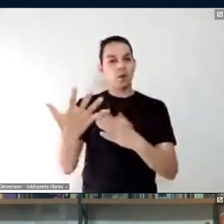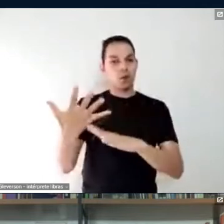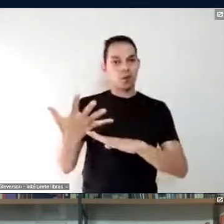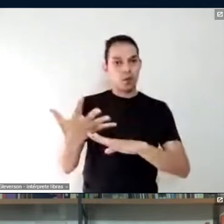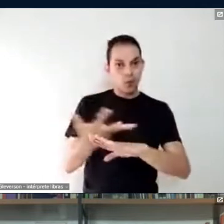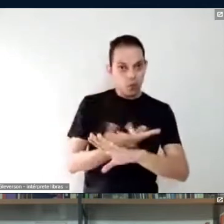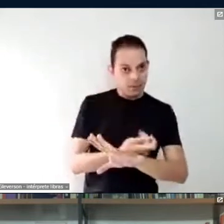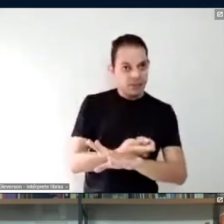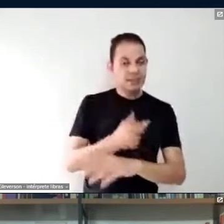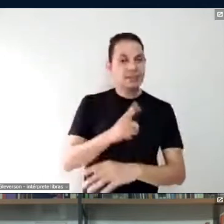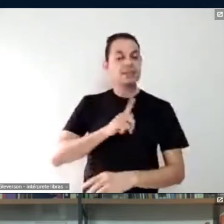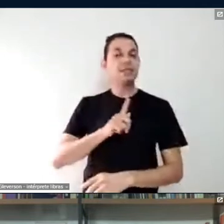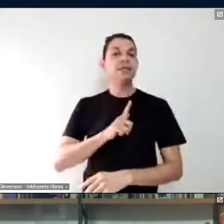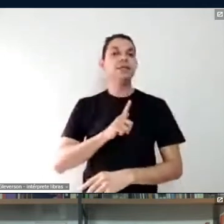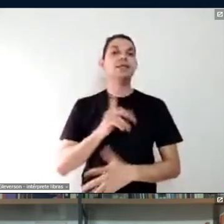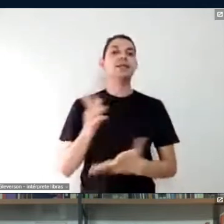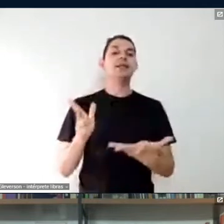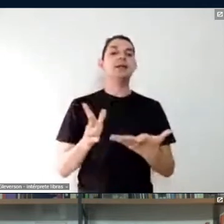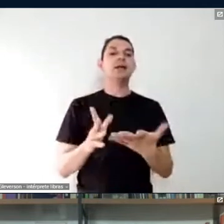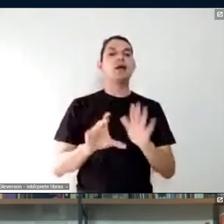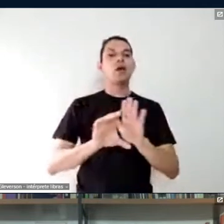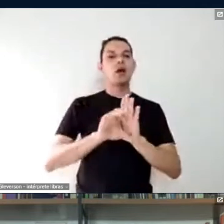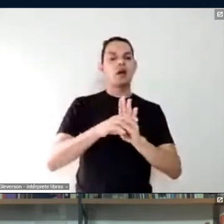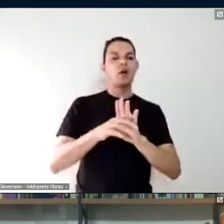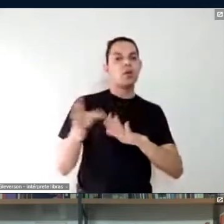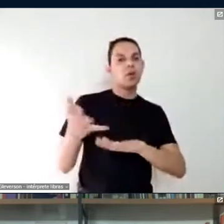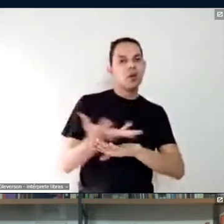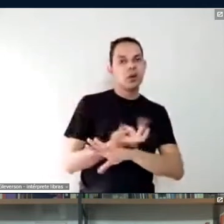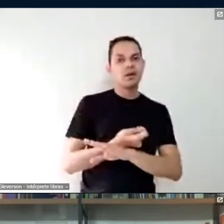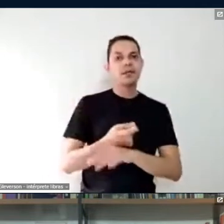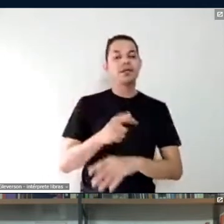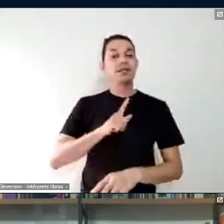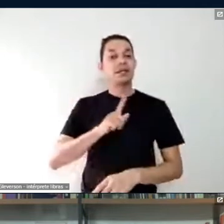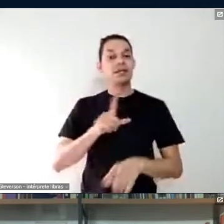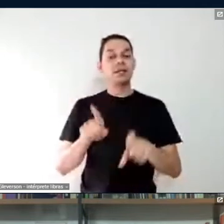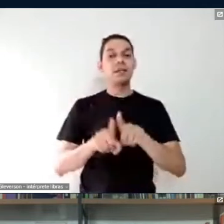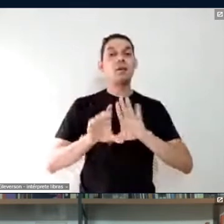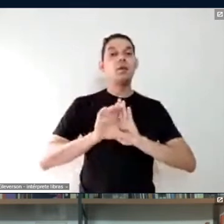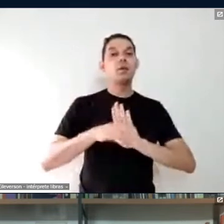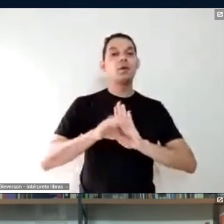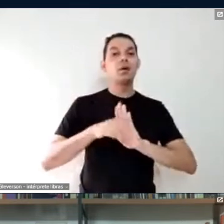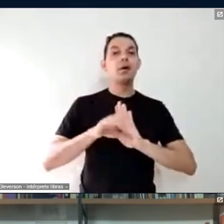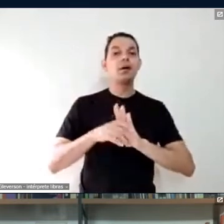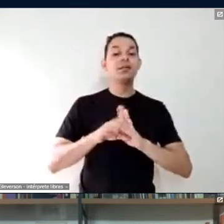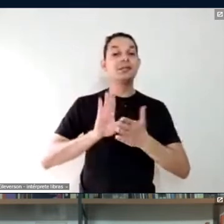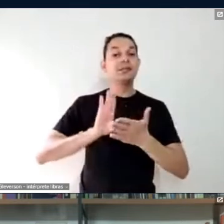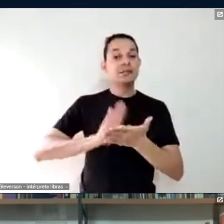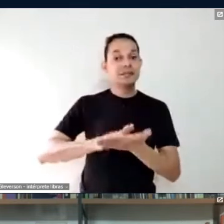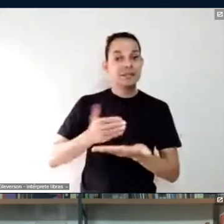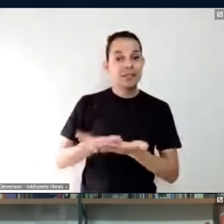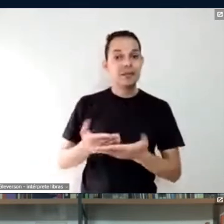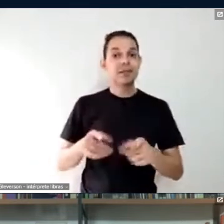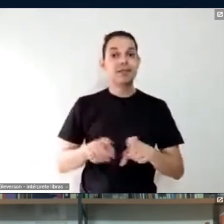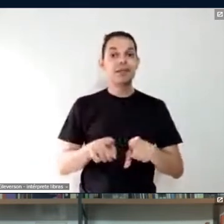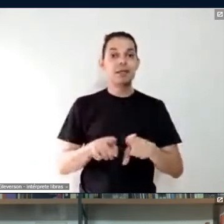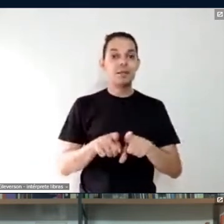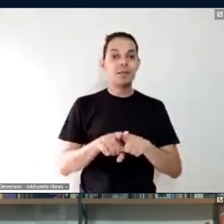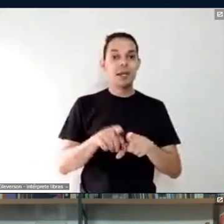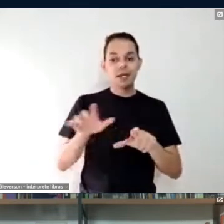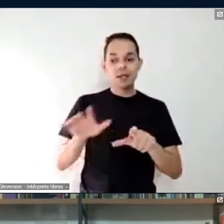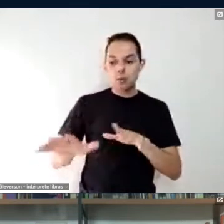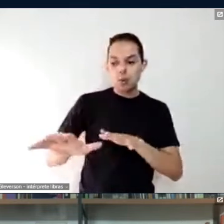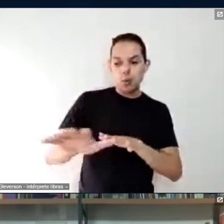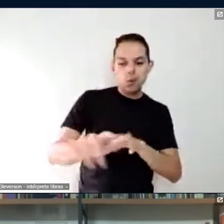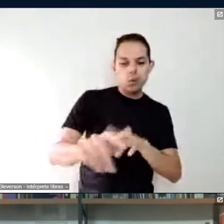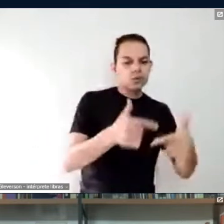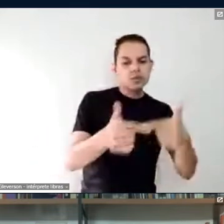diz respeito ao conceito de competência interpretativa, vocês têm um conceito sobre a interpretação e tem sobre os espaços e a atuação